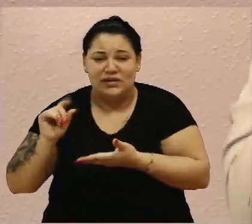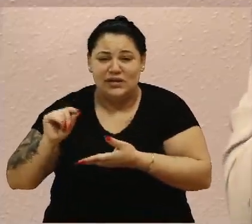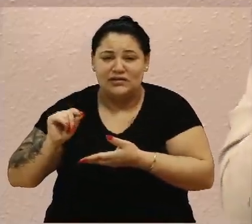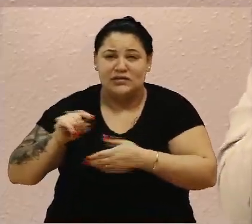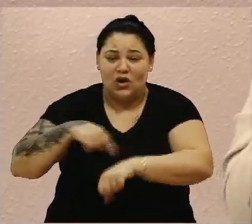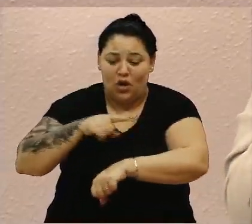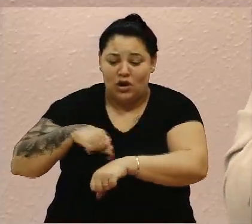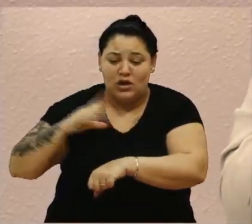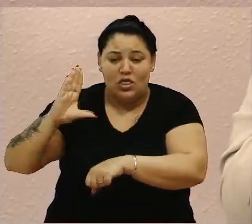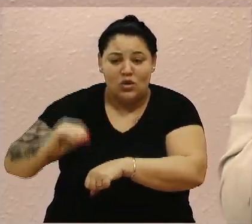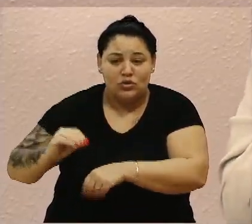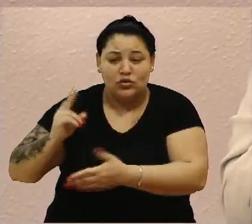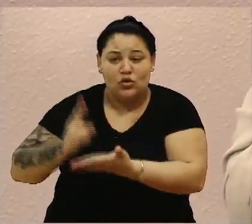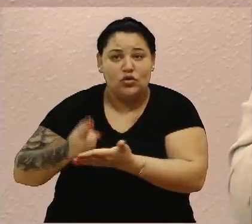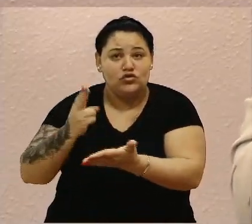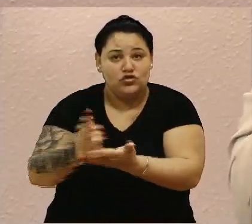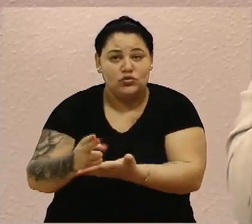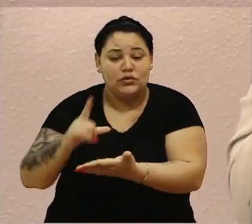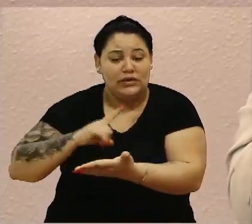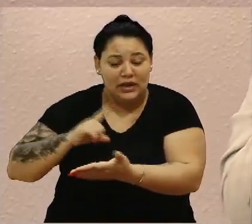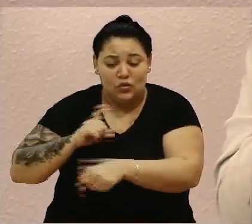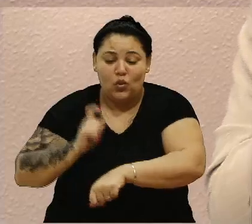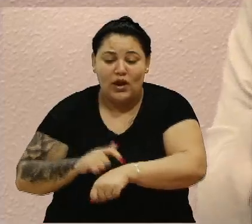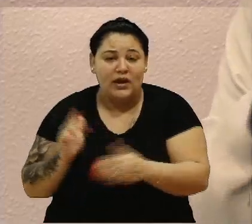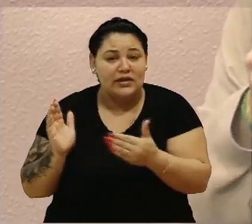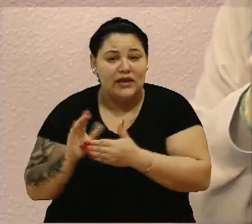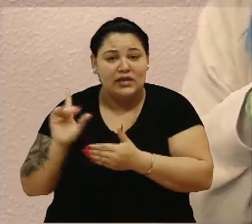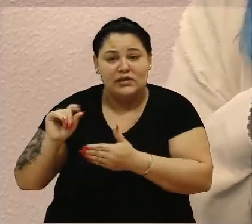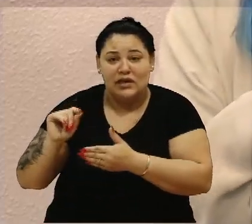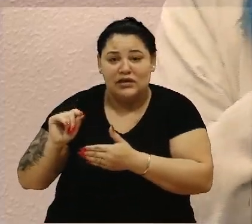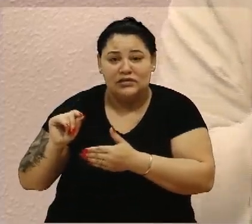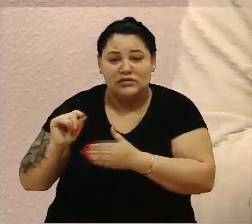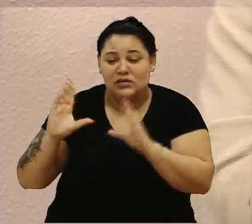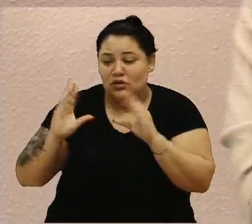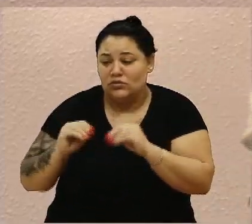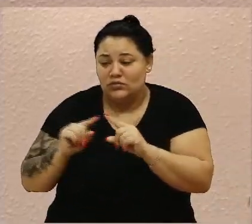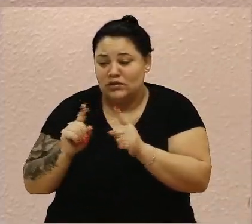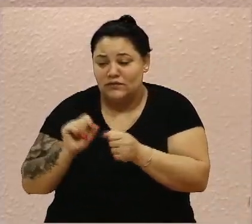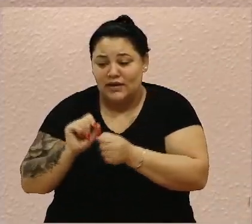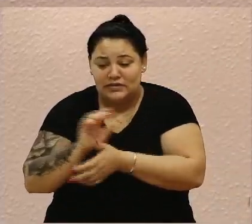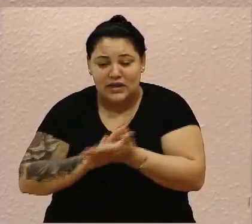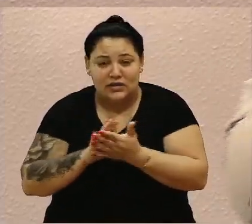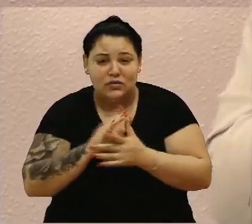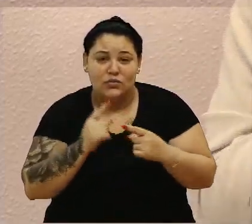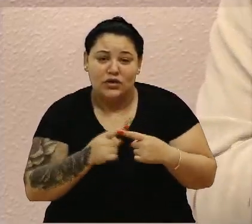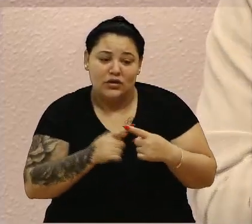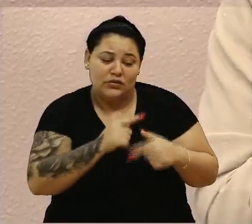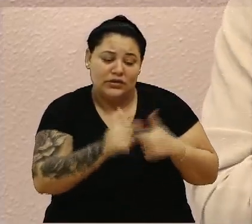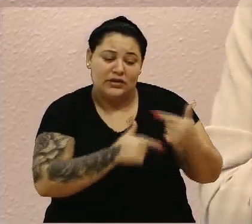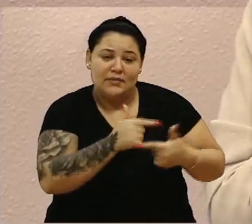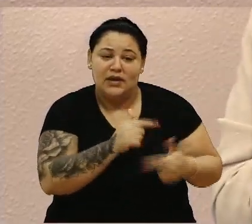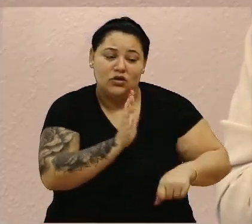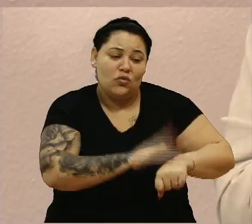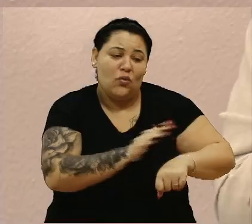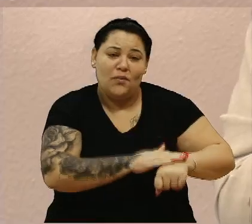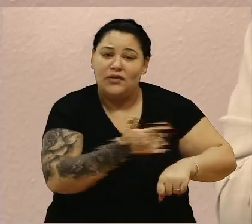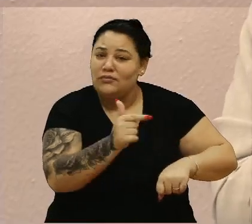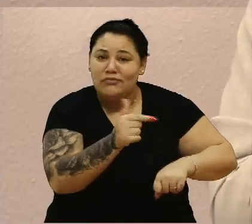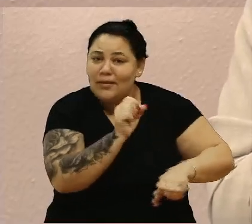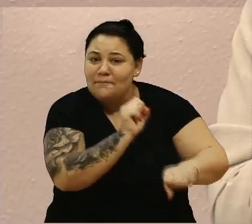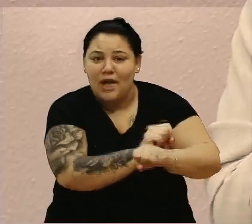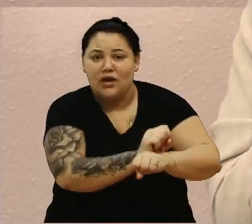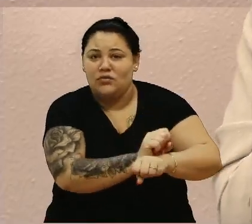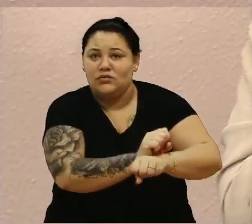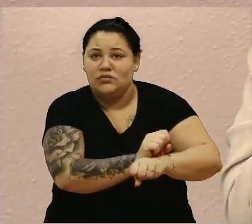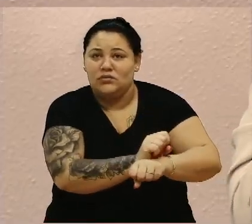abordagem, continuam tendo essa jornada, mas acabam não fazendo nada porque o serviço, no momento, não existe mais. Então, não